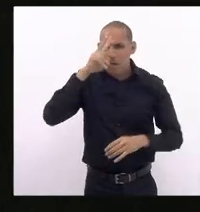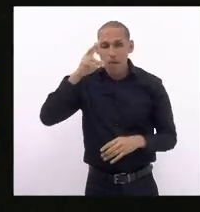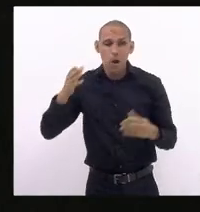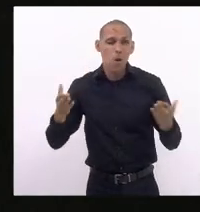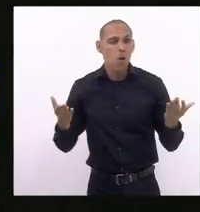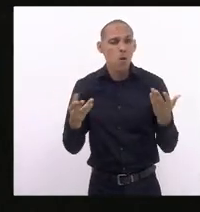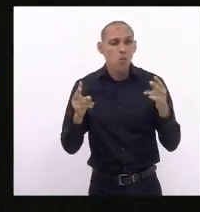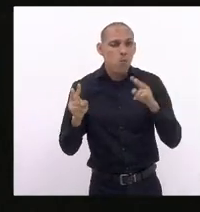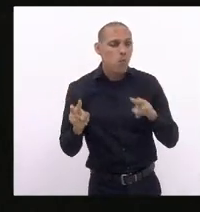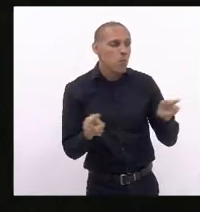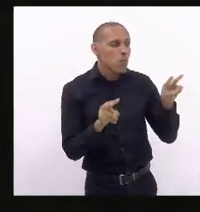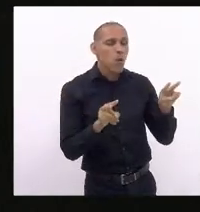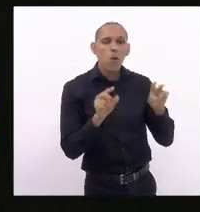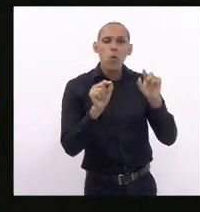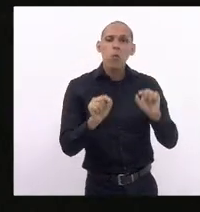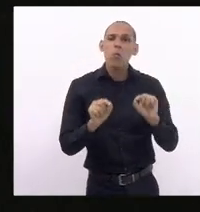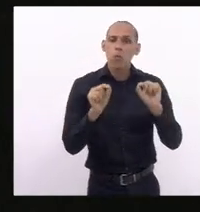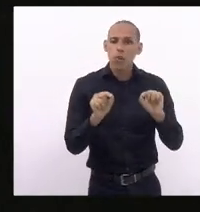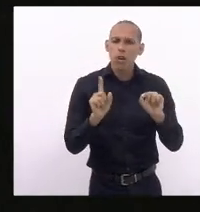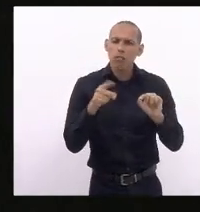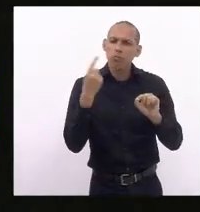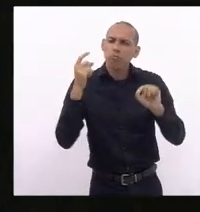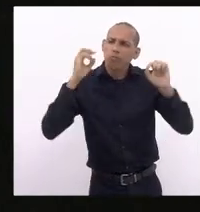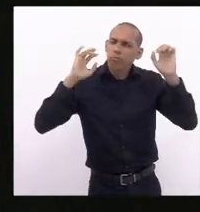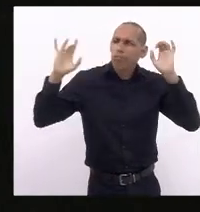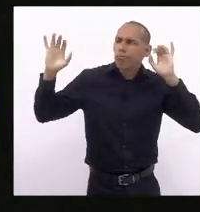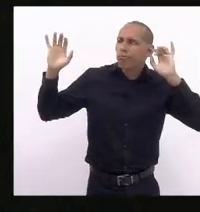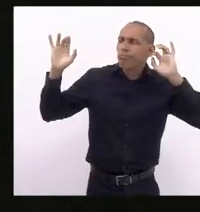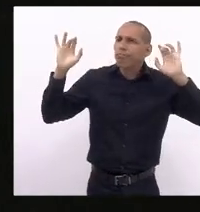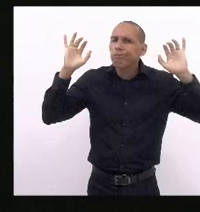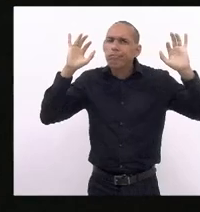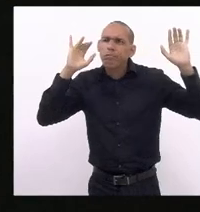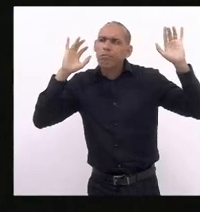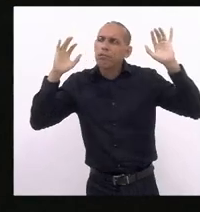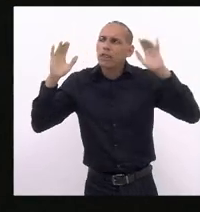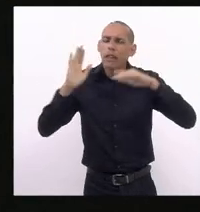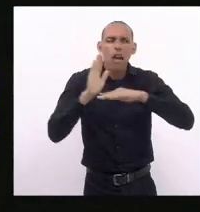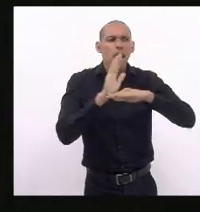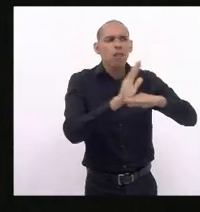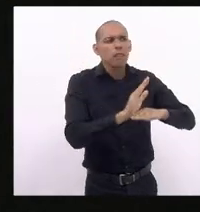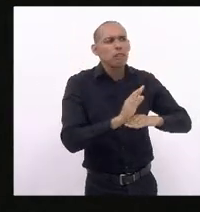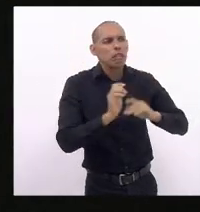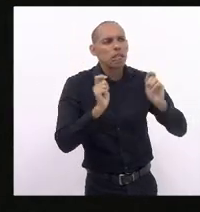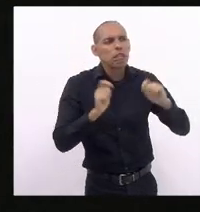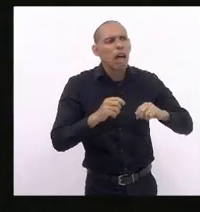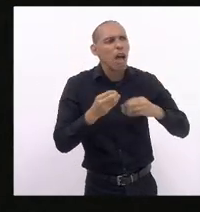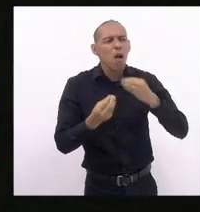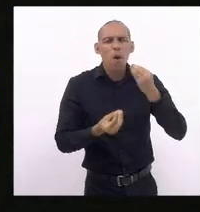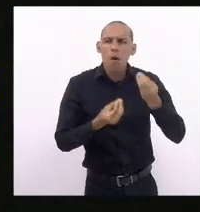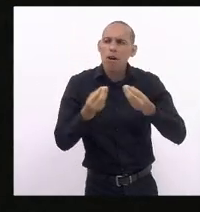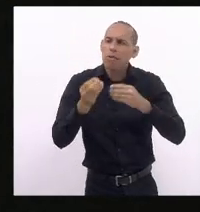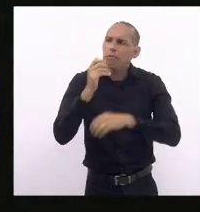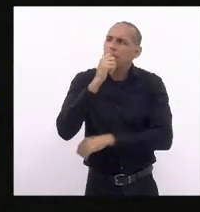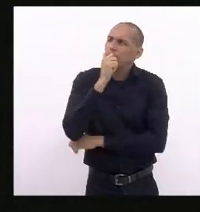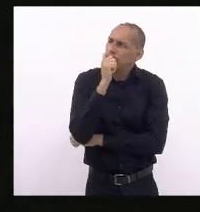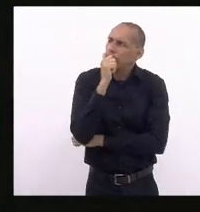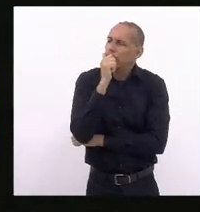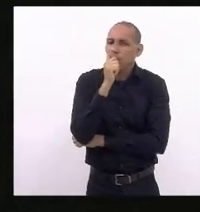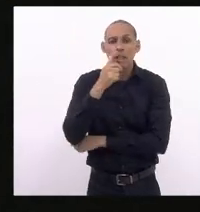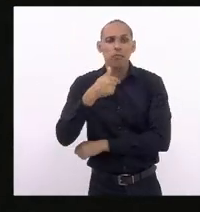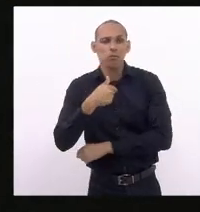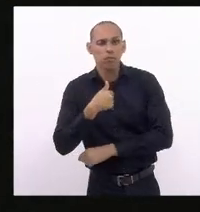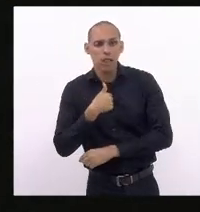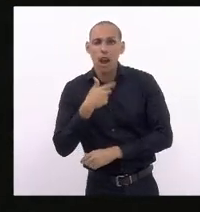nós observamos, quando começamos a pensar o que poderíamos fazer para ajudar a cidade de Petrópolis, eu mesmo